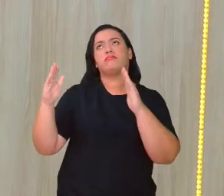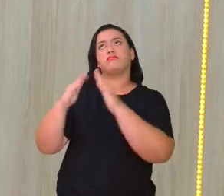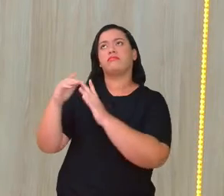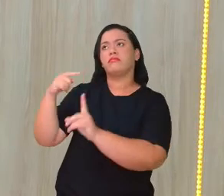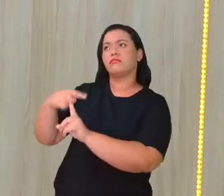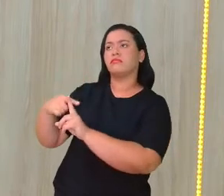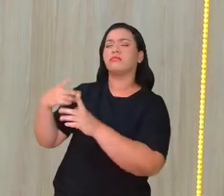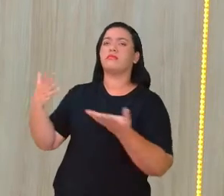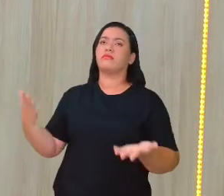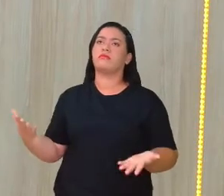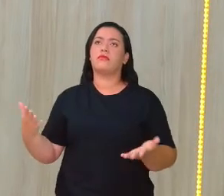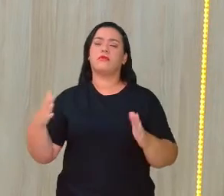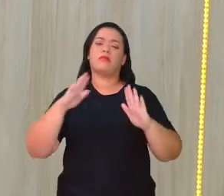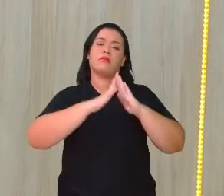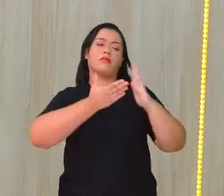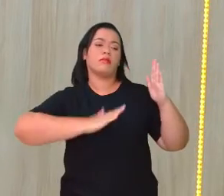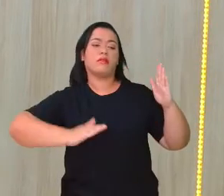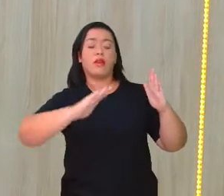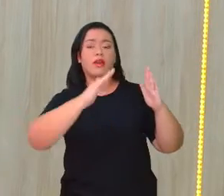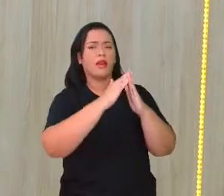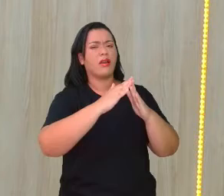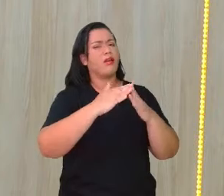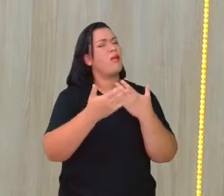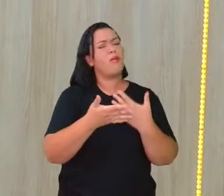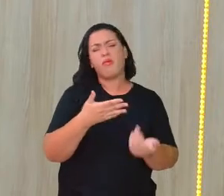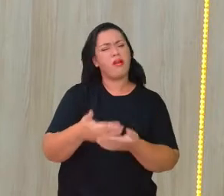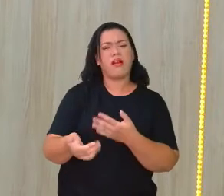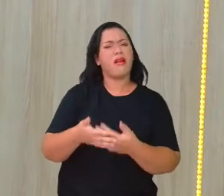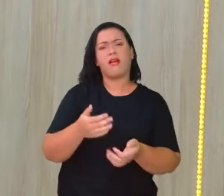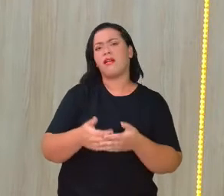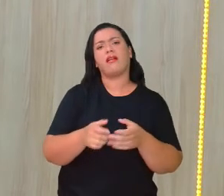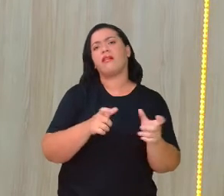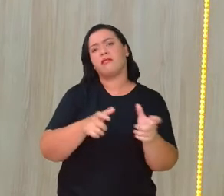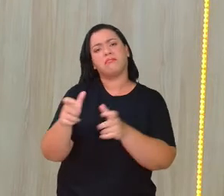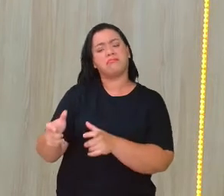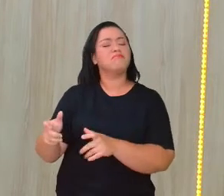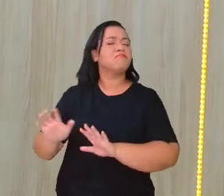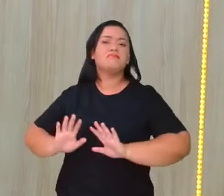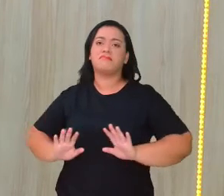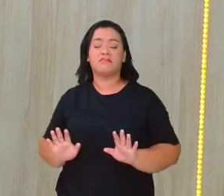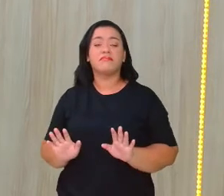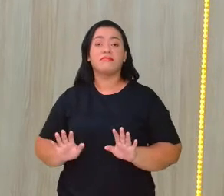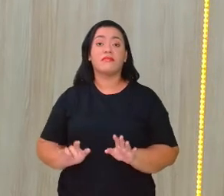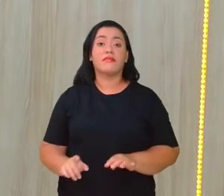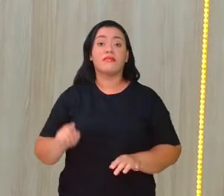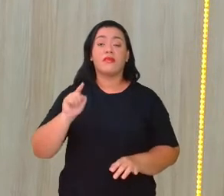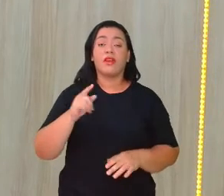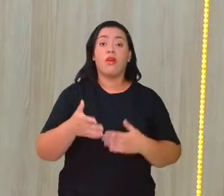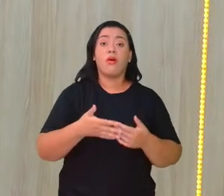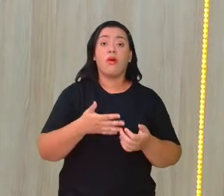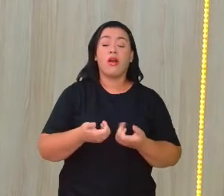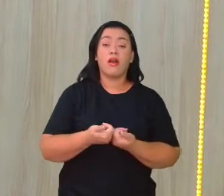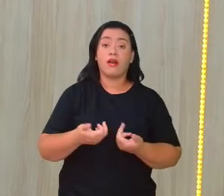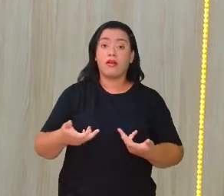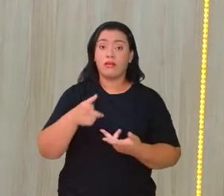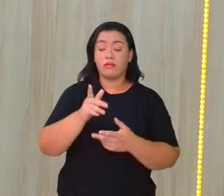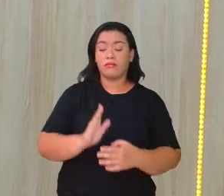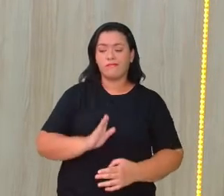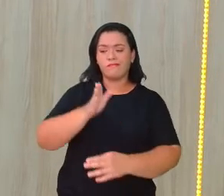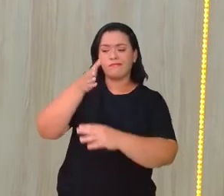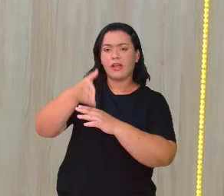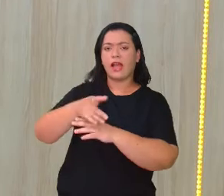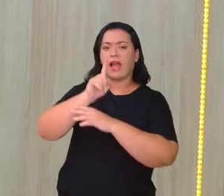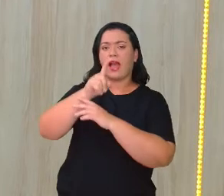para a igreja, para o terreiro, para o centro, né? Onde quer que você esteja, você está